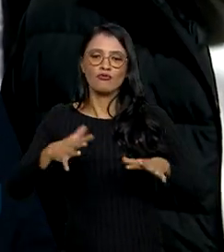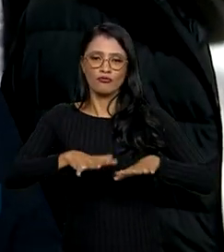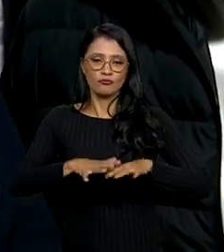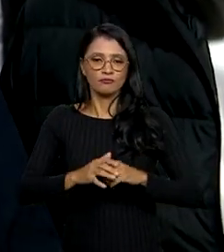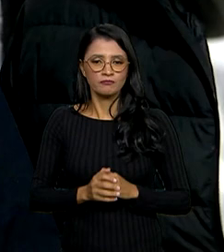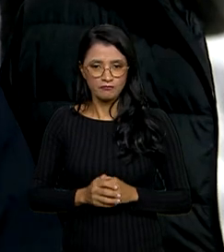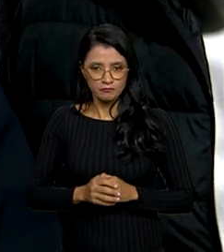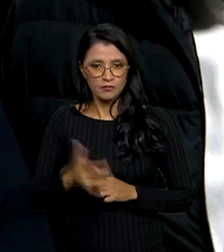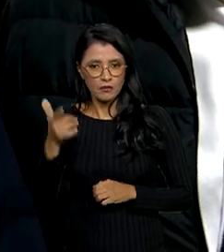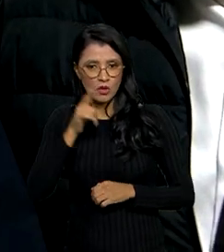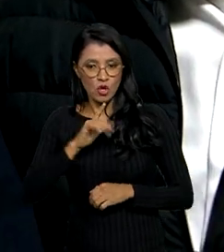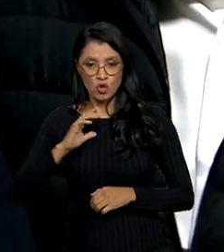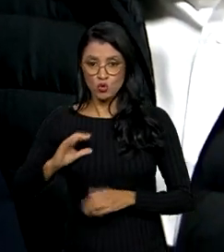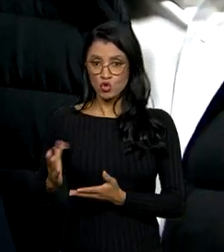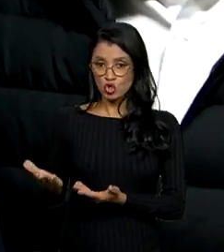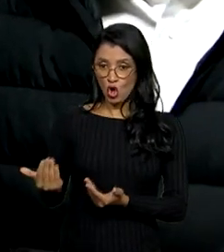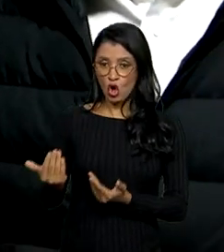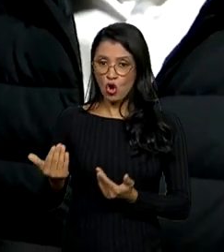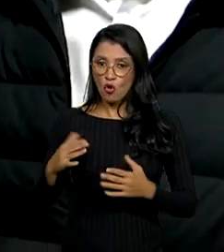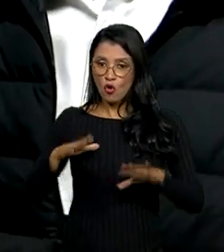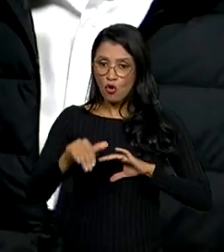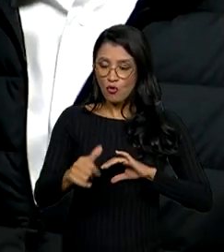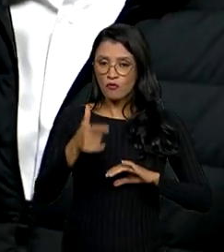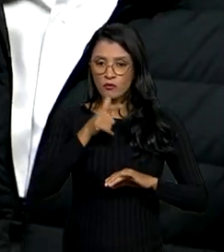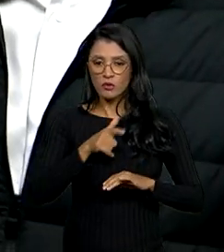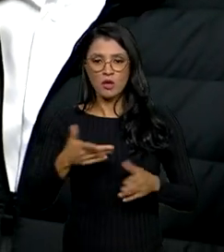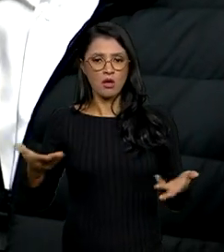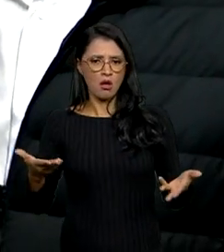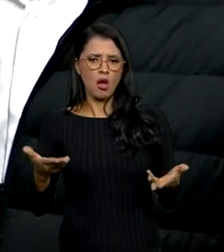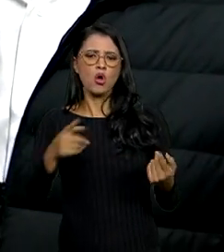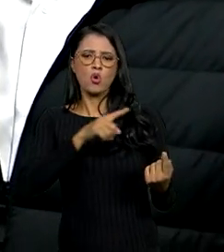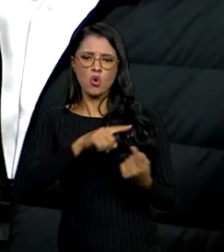conseguir formar os nossos jovens, a nossa criançada, para as demandas que o século XXI tanto pede.